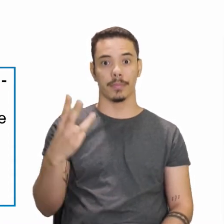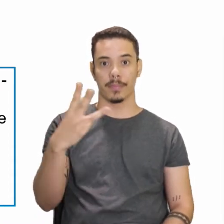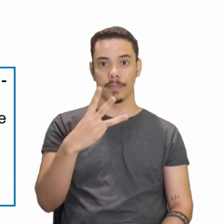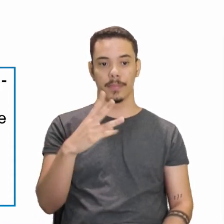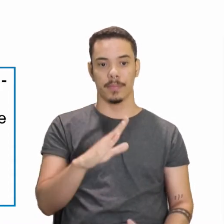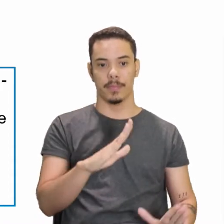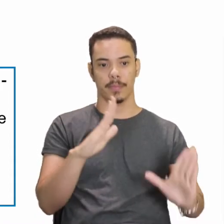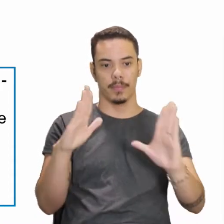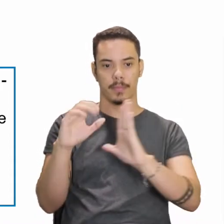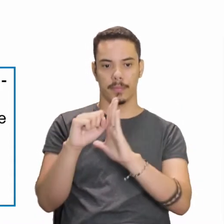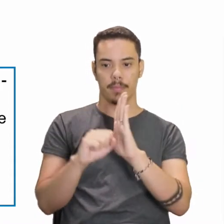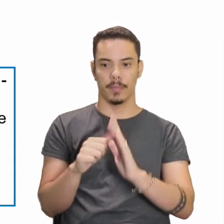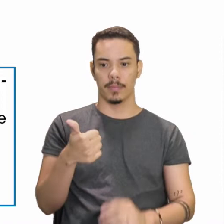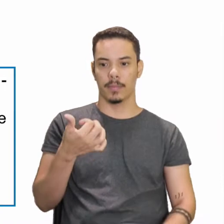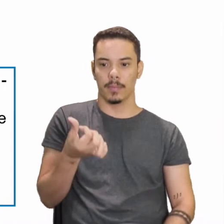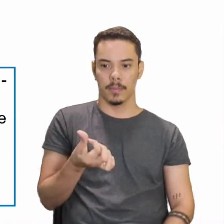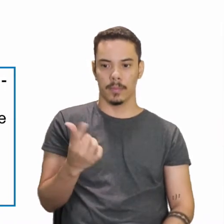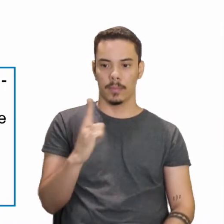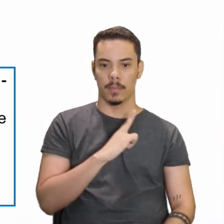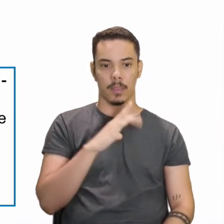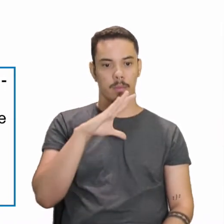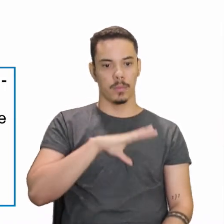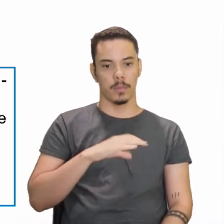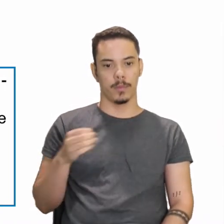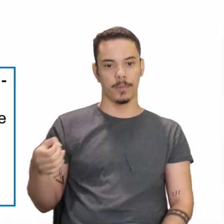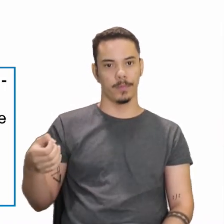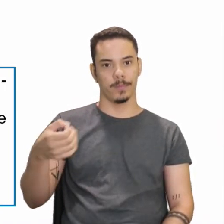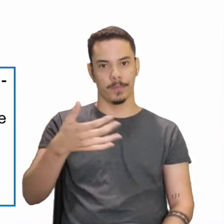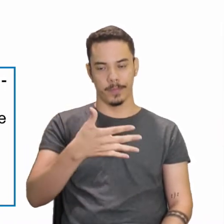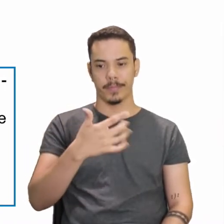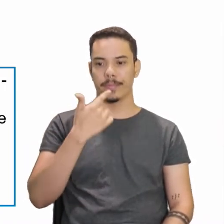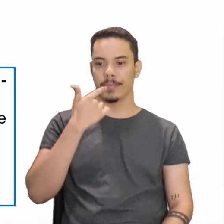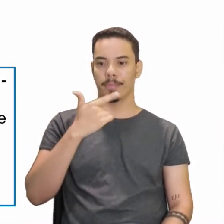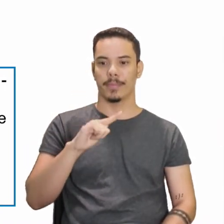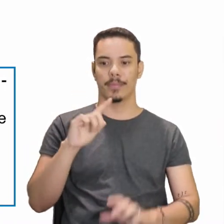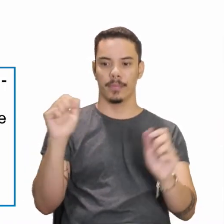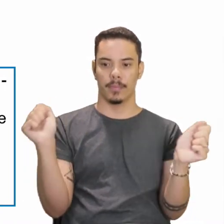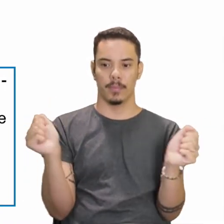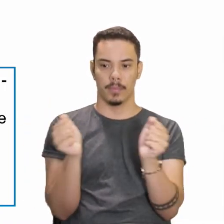que é o século XVI, nós vamos ter o português moderno. A língua se